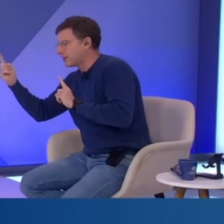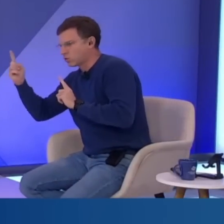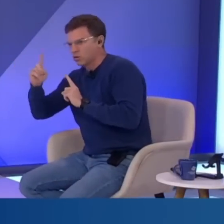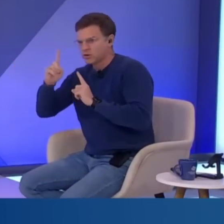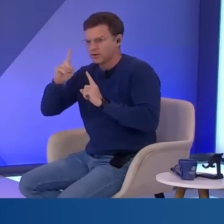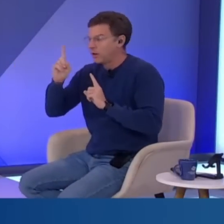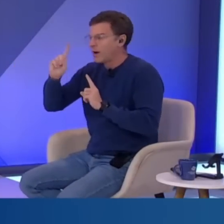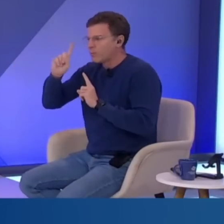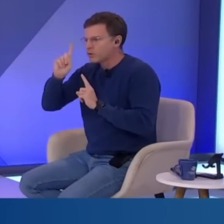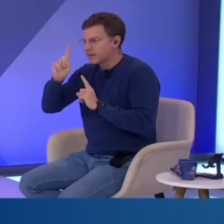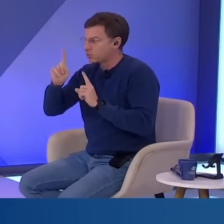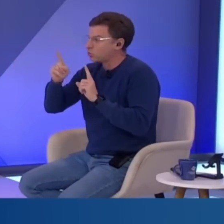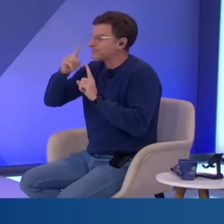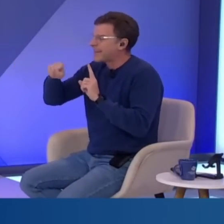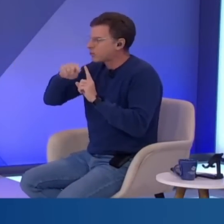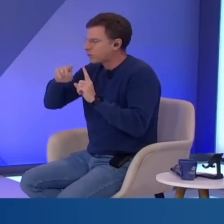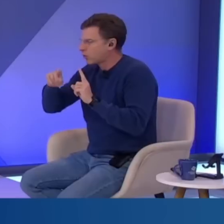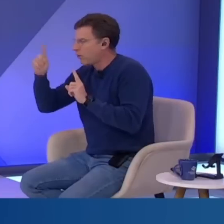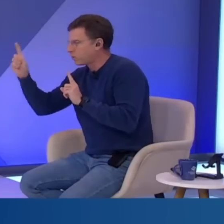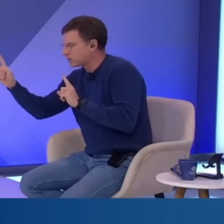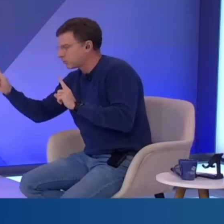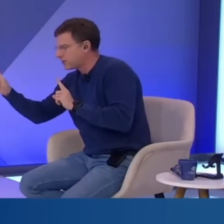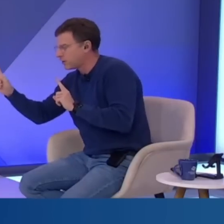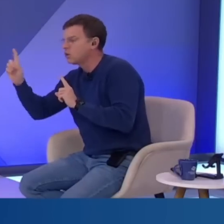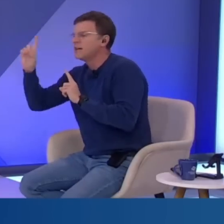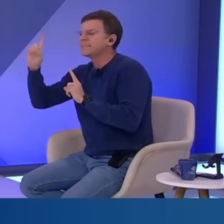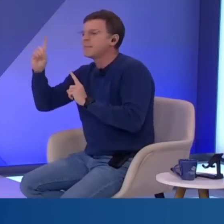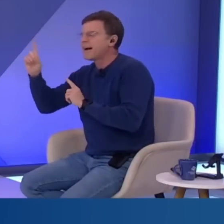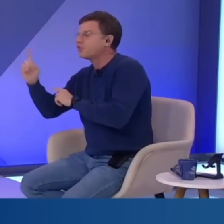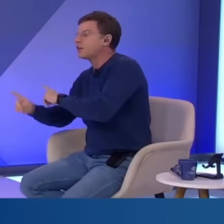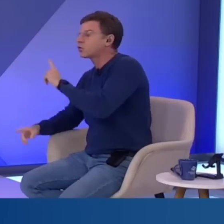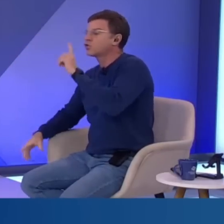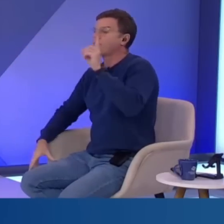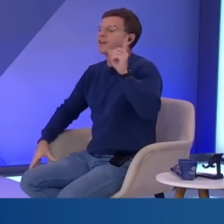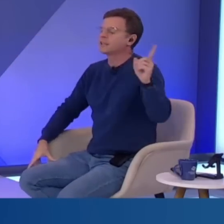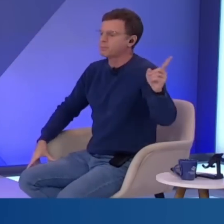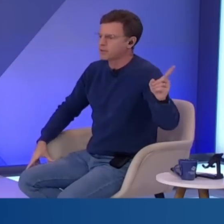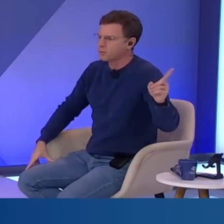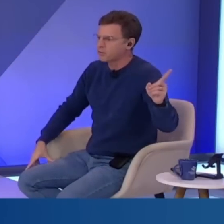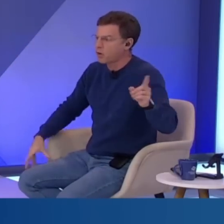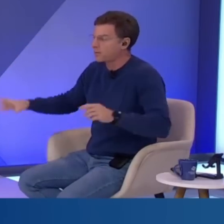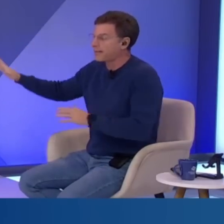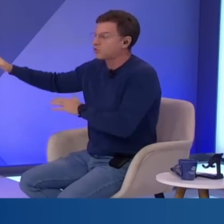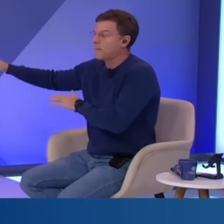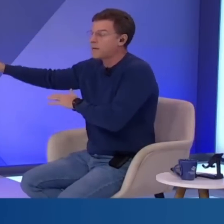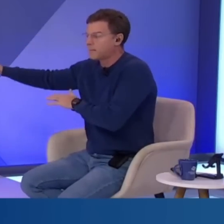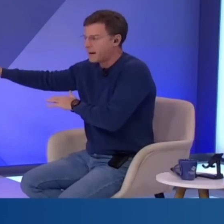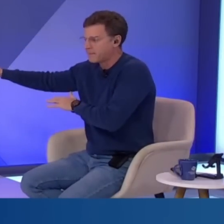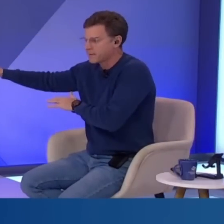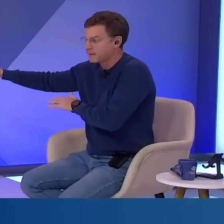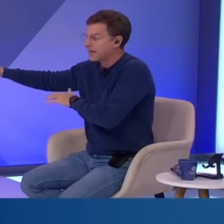0,1% mais rico, não é 1%, o 0,1% mais rico tem mais dinheiro que os 90% mais pobres.